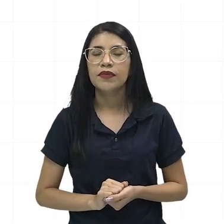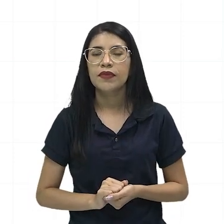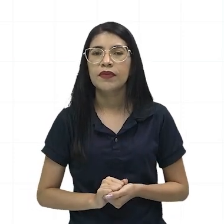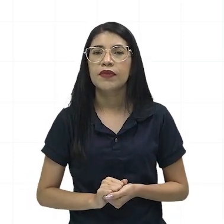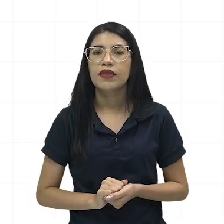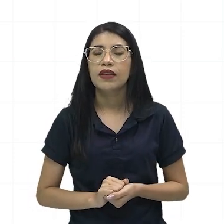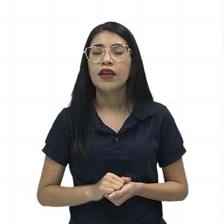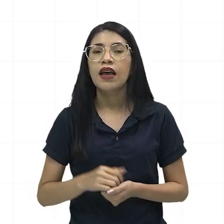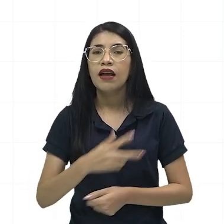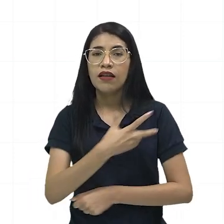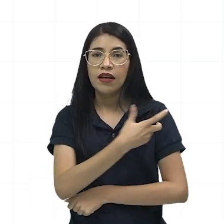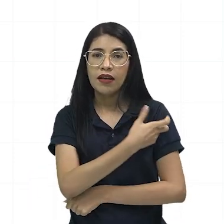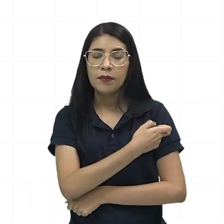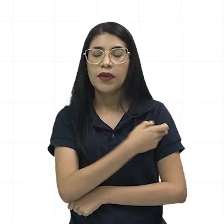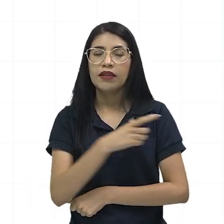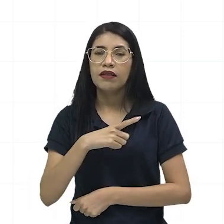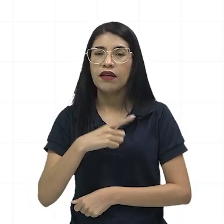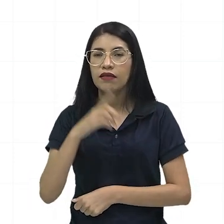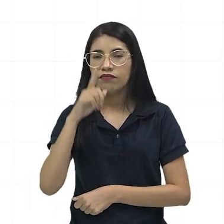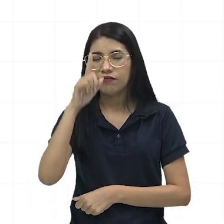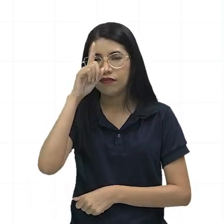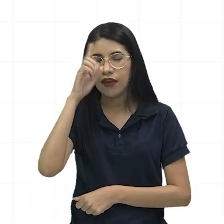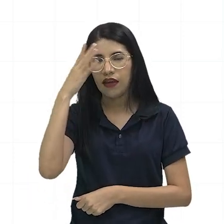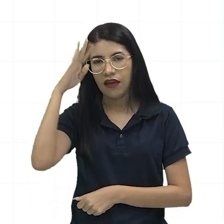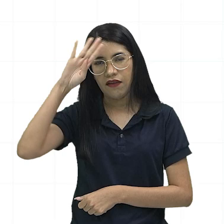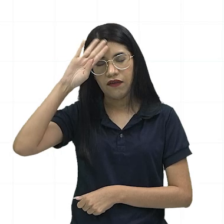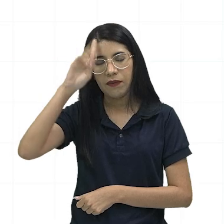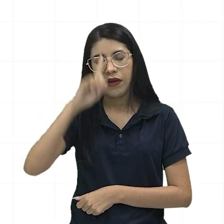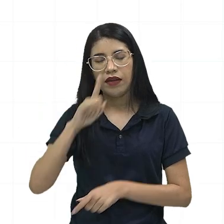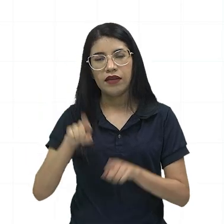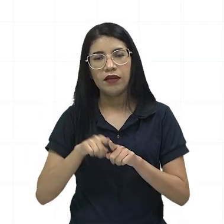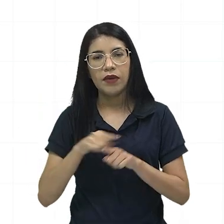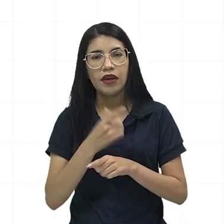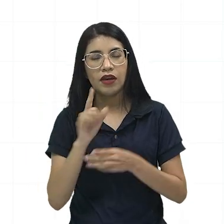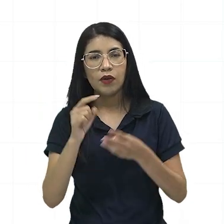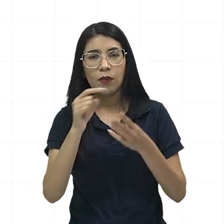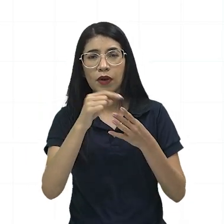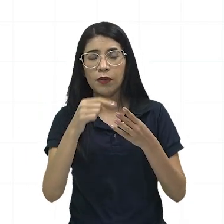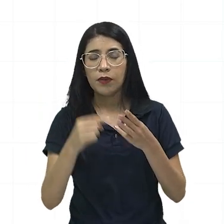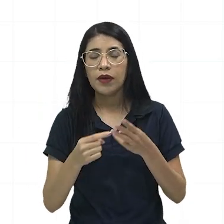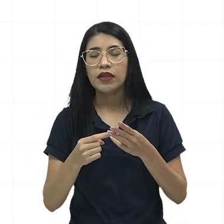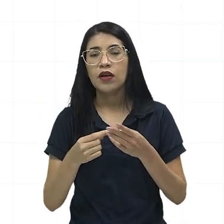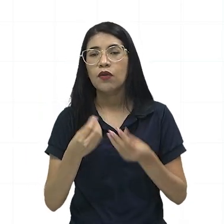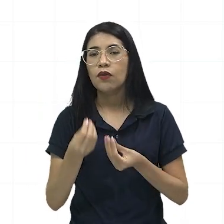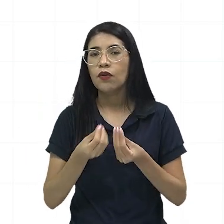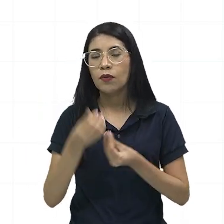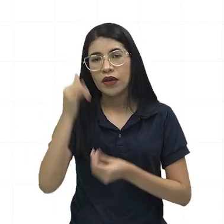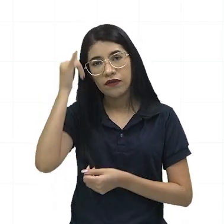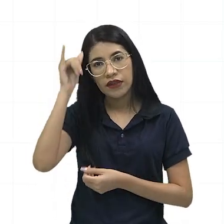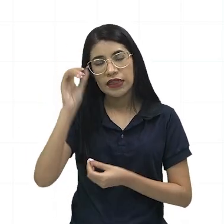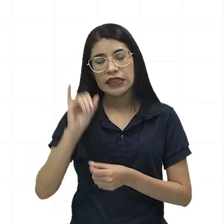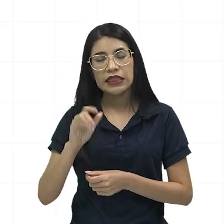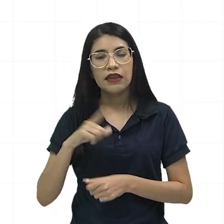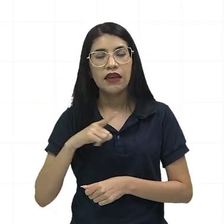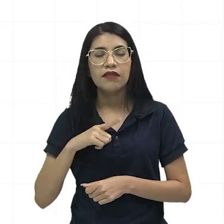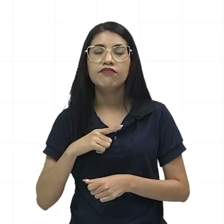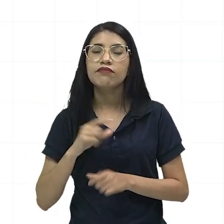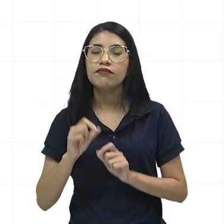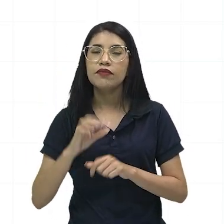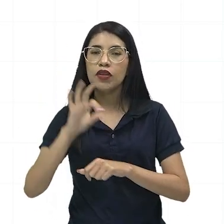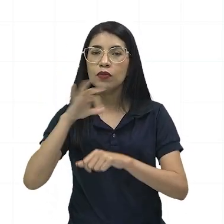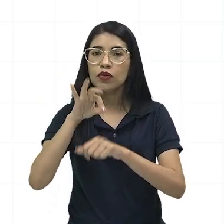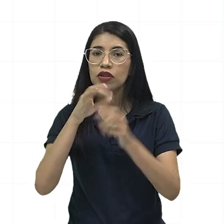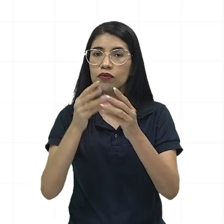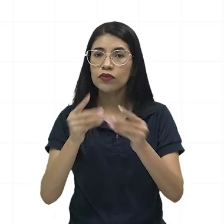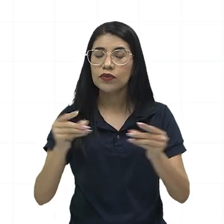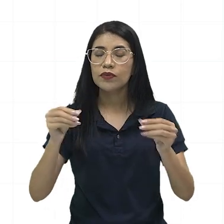que possui a vacina, e da dengue também, né? As demais doenças só podem ser combatidas se combatermos a proliferação do